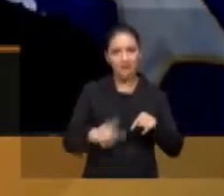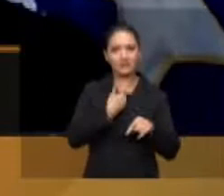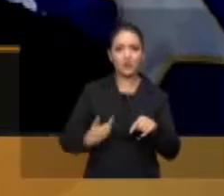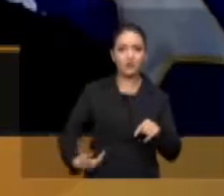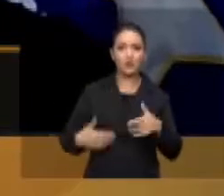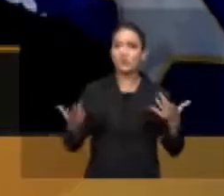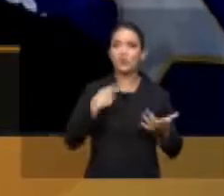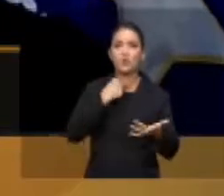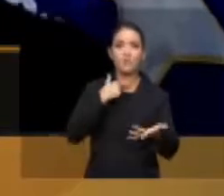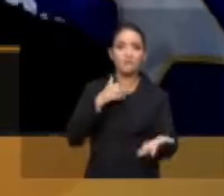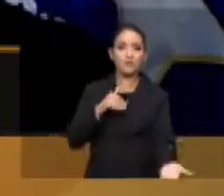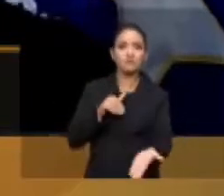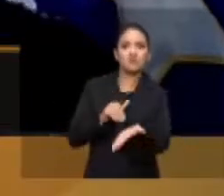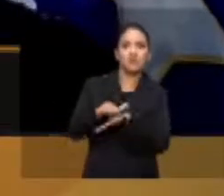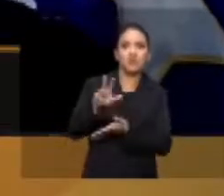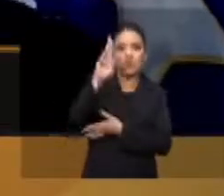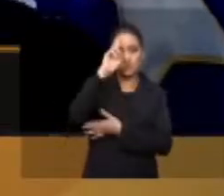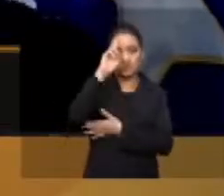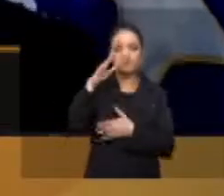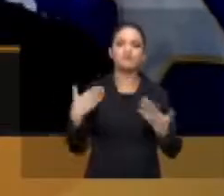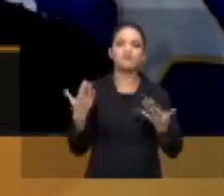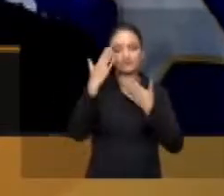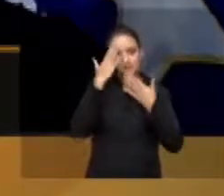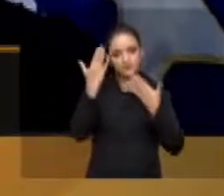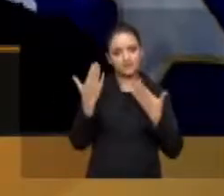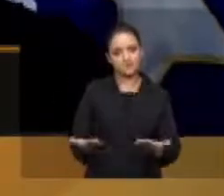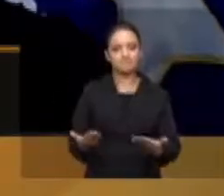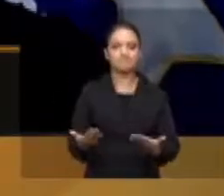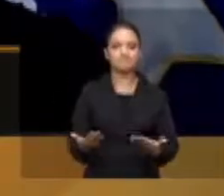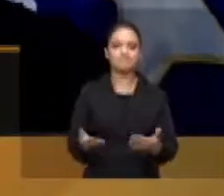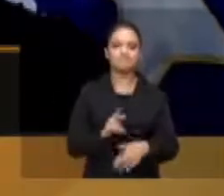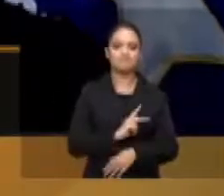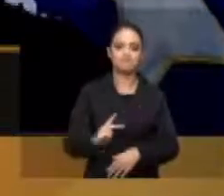poderia desapropriar a si mesma. Obrigado, senhor presidente, senhoras ministras, senhores ministros.